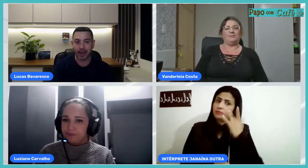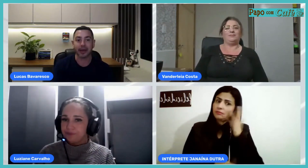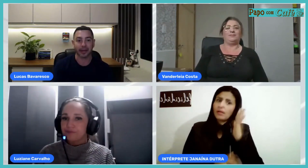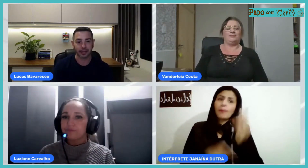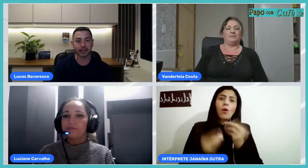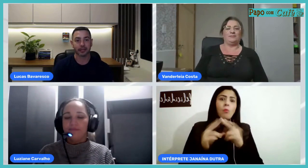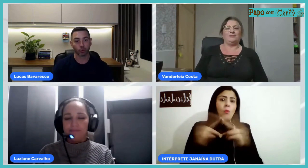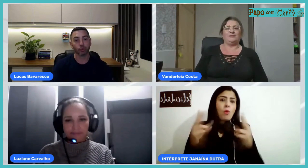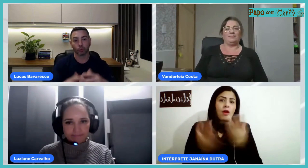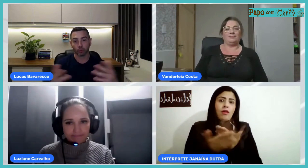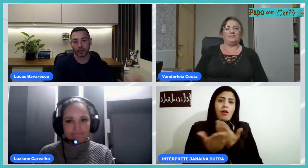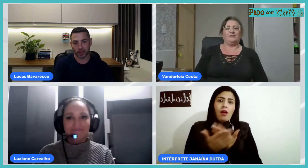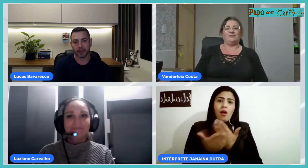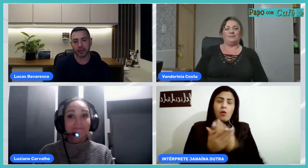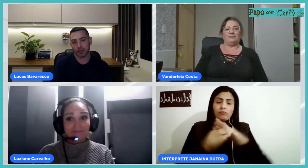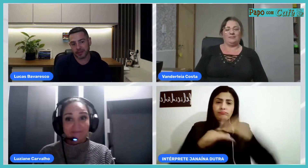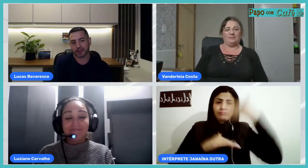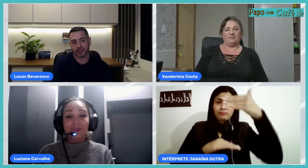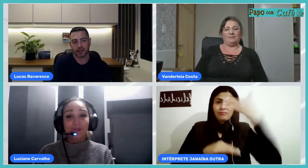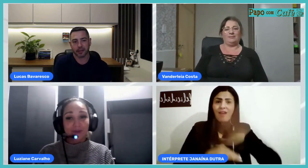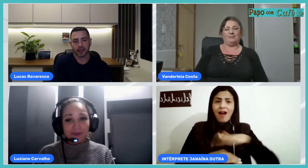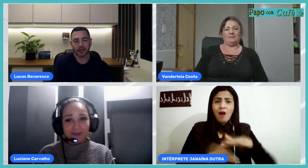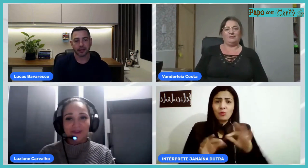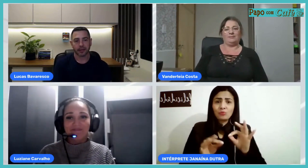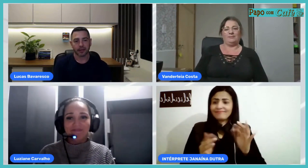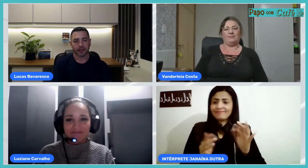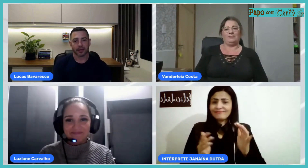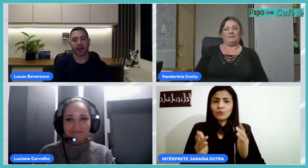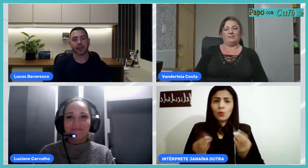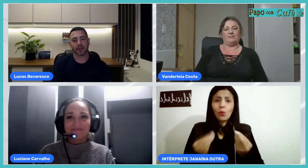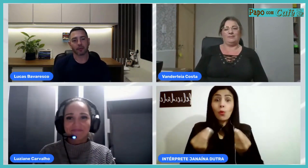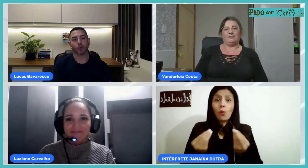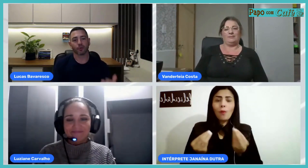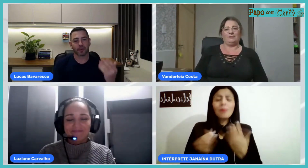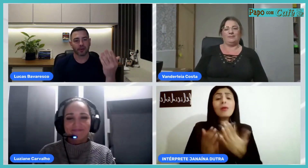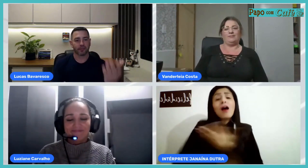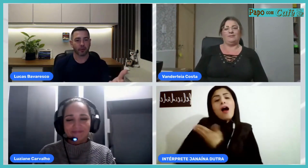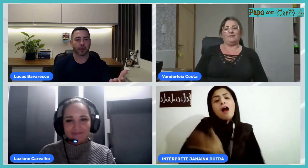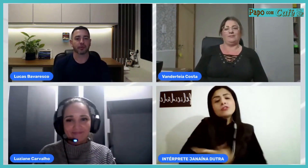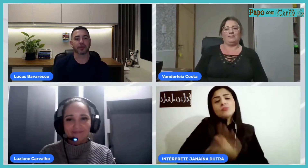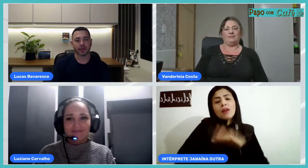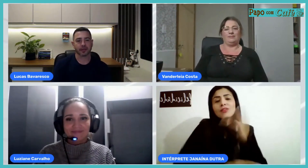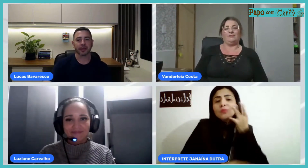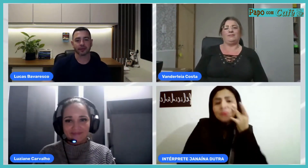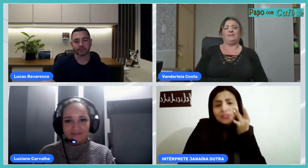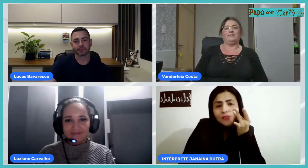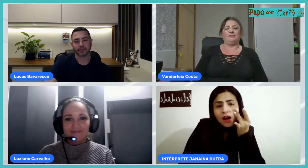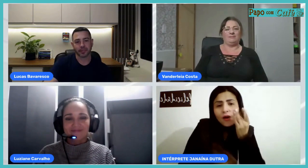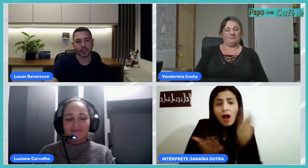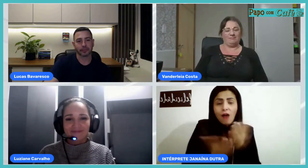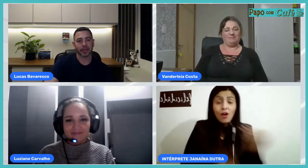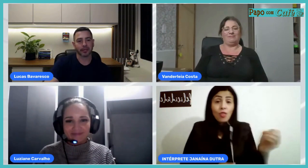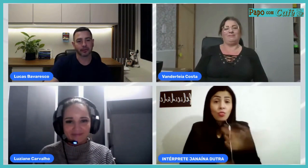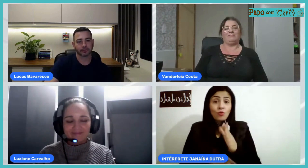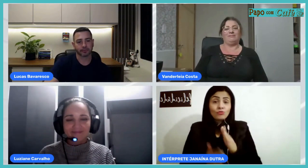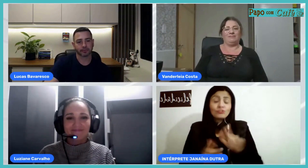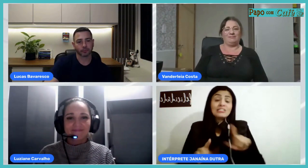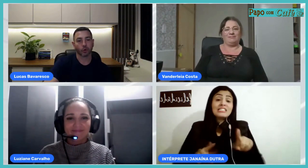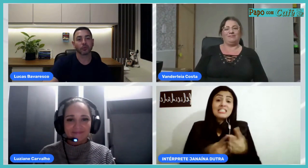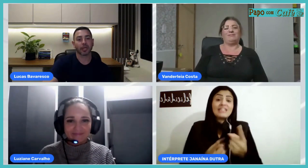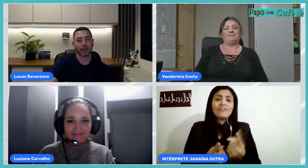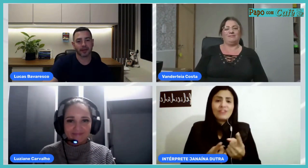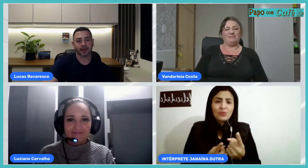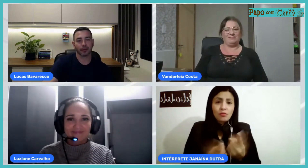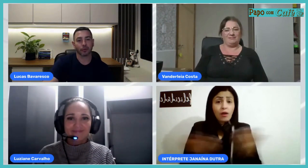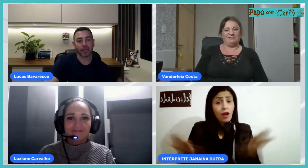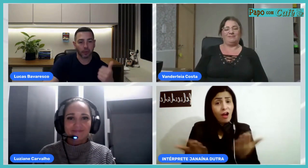na marra, né? Todo mundo praticamente, mas assim. Todo mundo. E aí vem um novo desafio para vocês, né? Que interpretam.